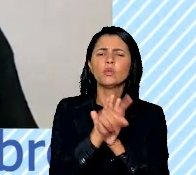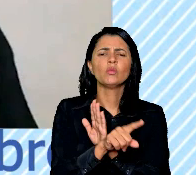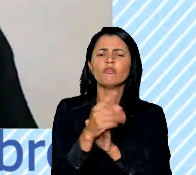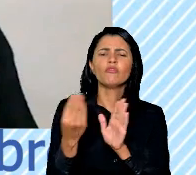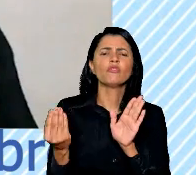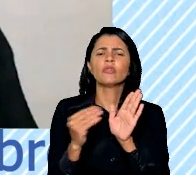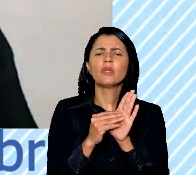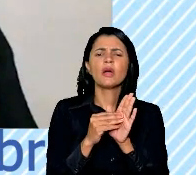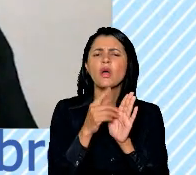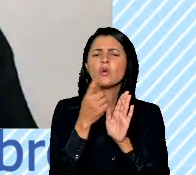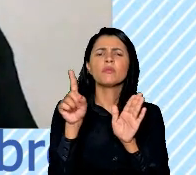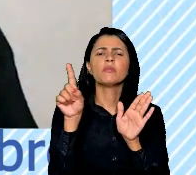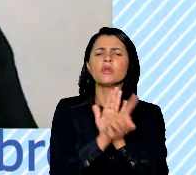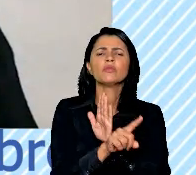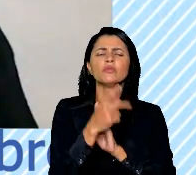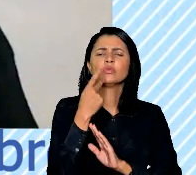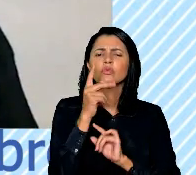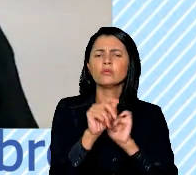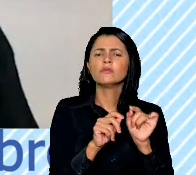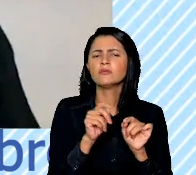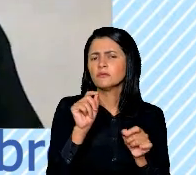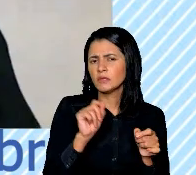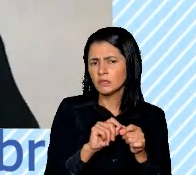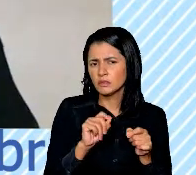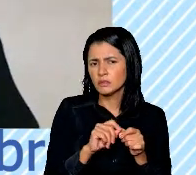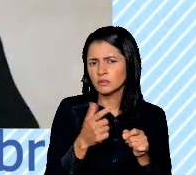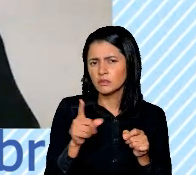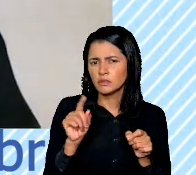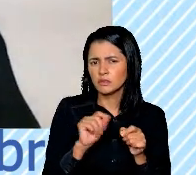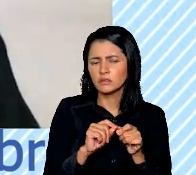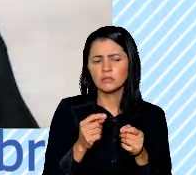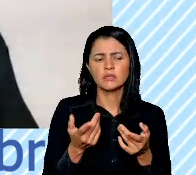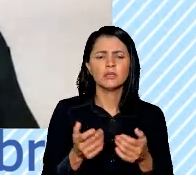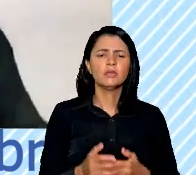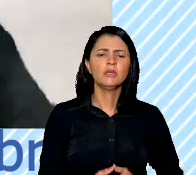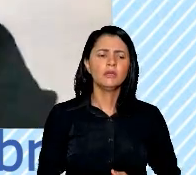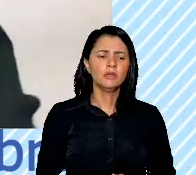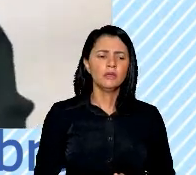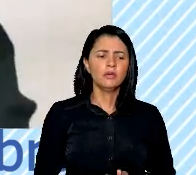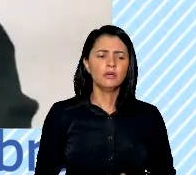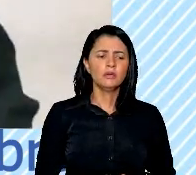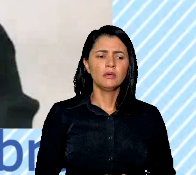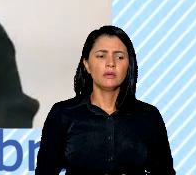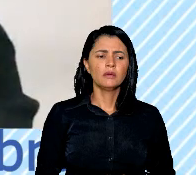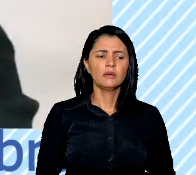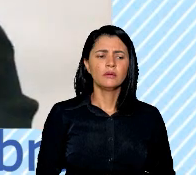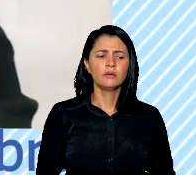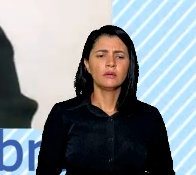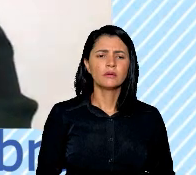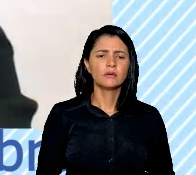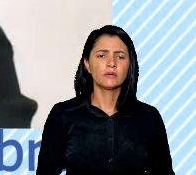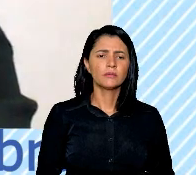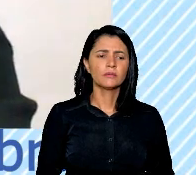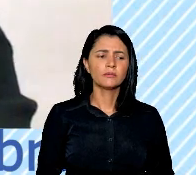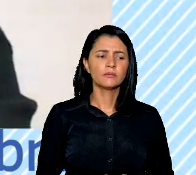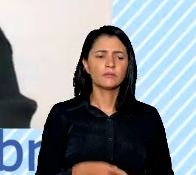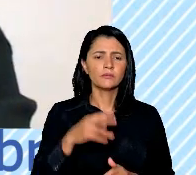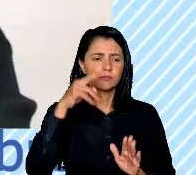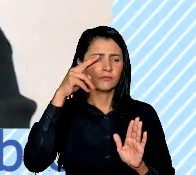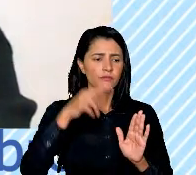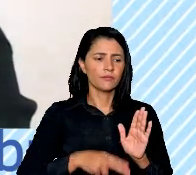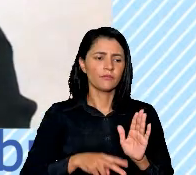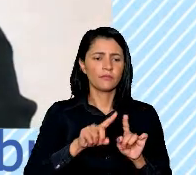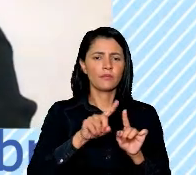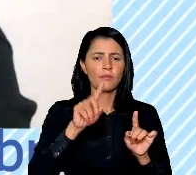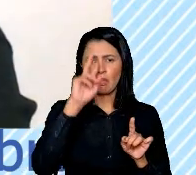a última pergunta que a senhora fez? A última... Eu fico lendo ao mesmo tempo e me